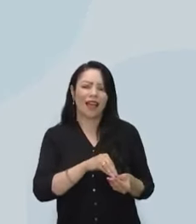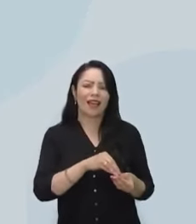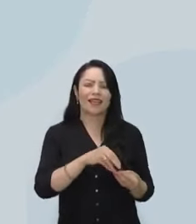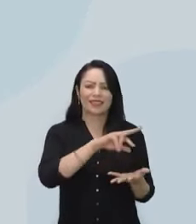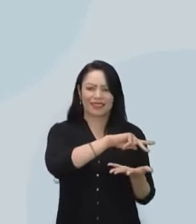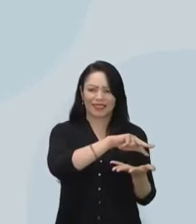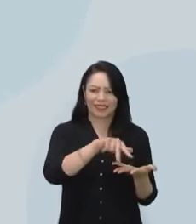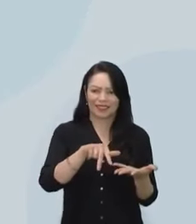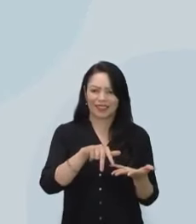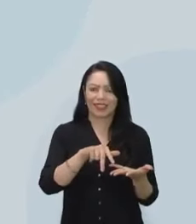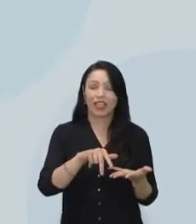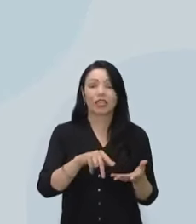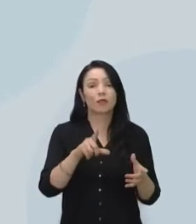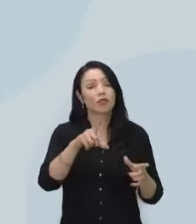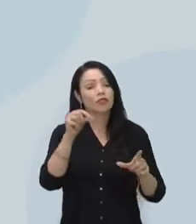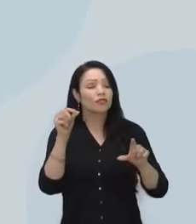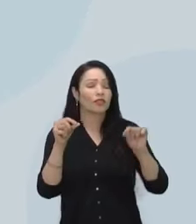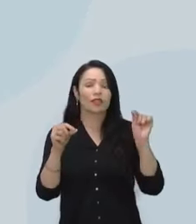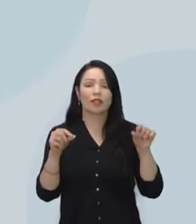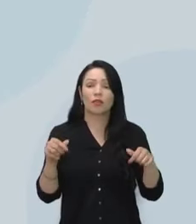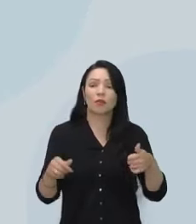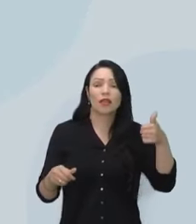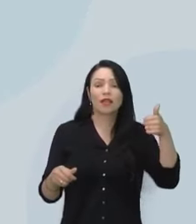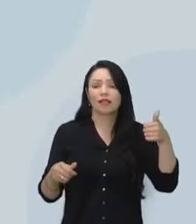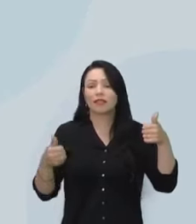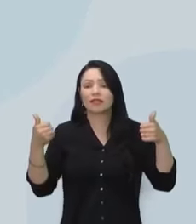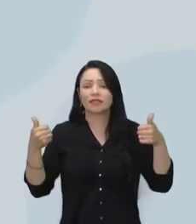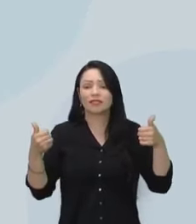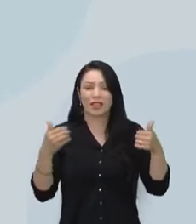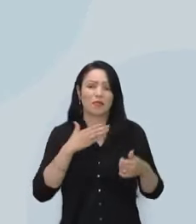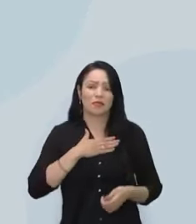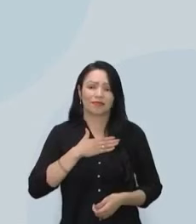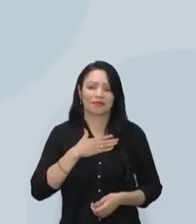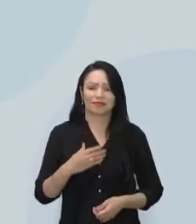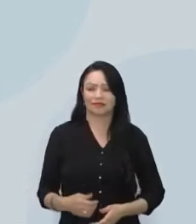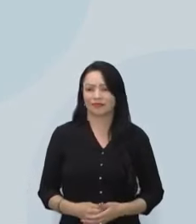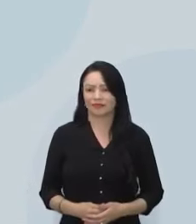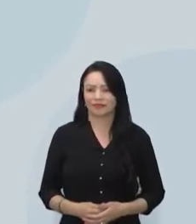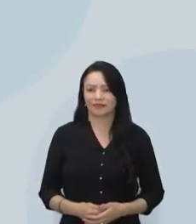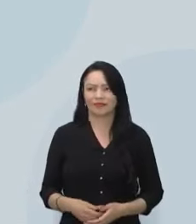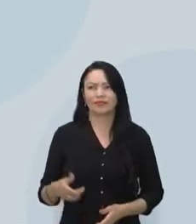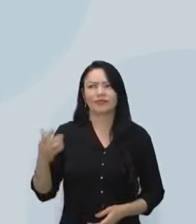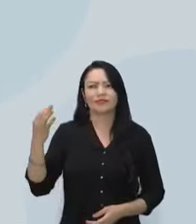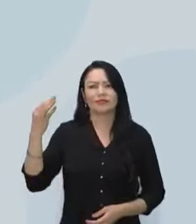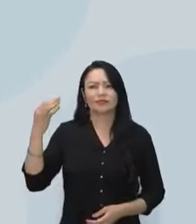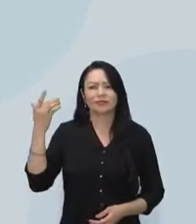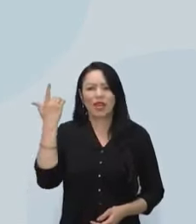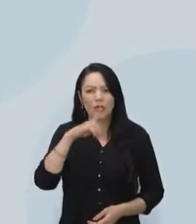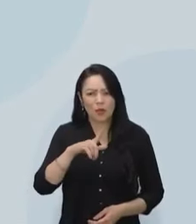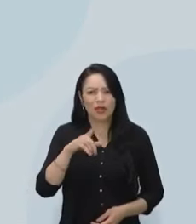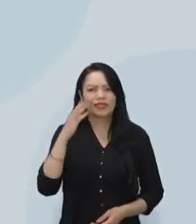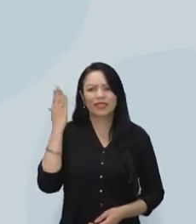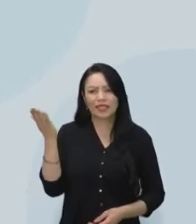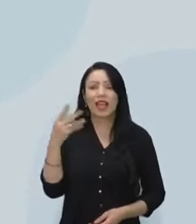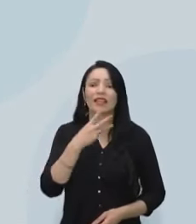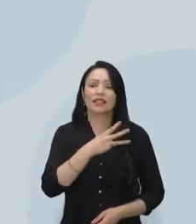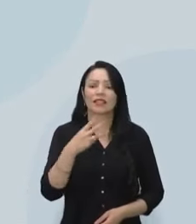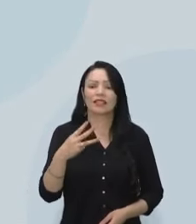características, e escolher aqueles que são melhores ao seu gosto. O índice de acerto para essa questão foi